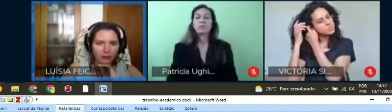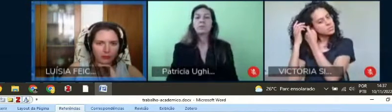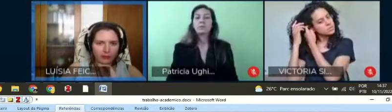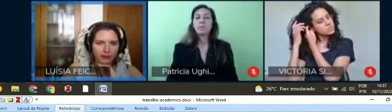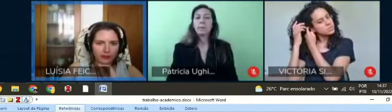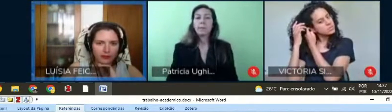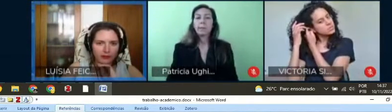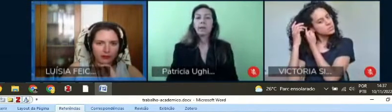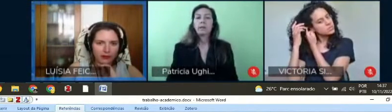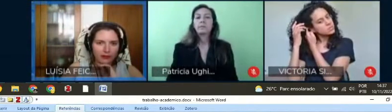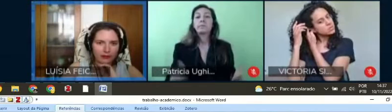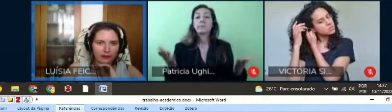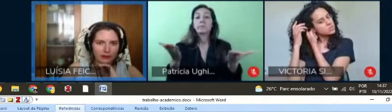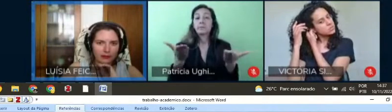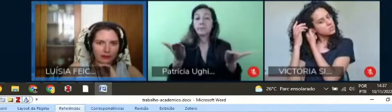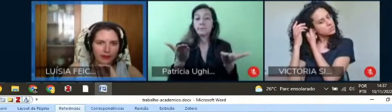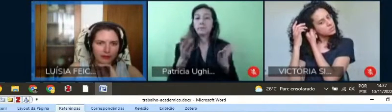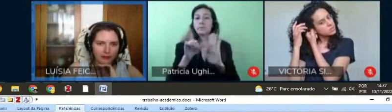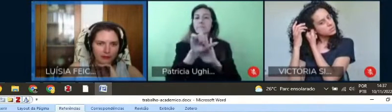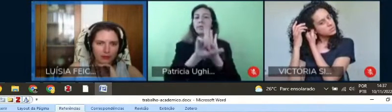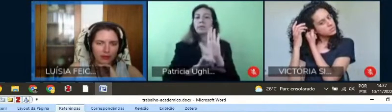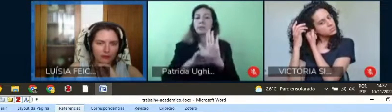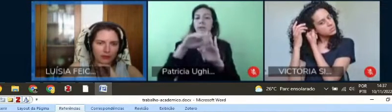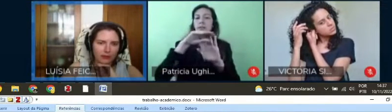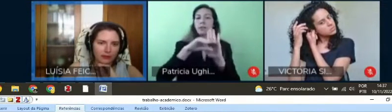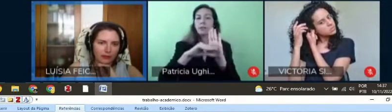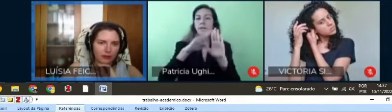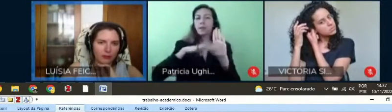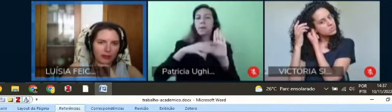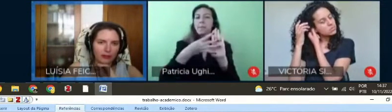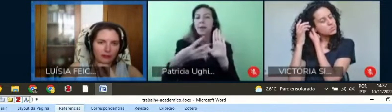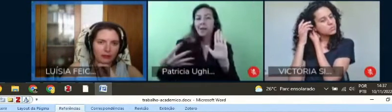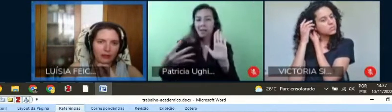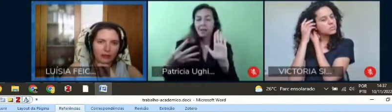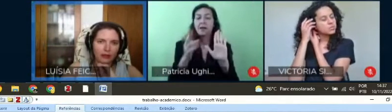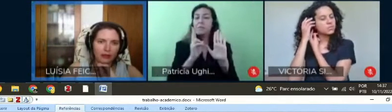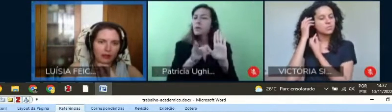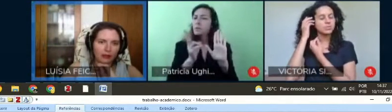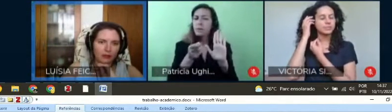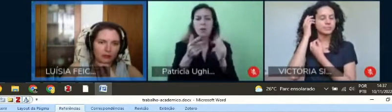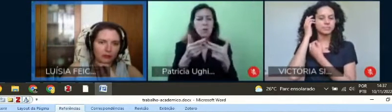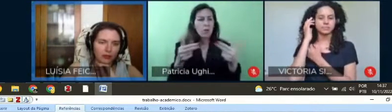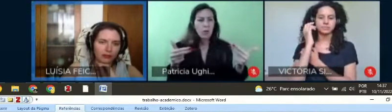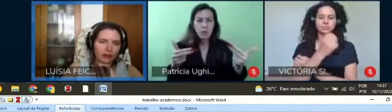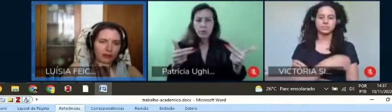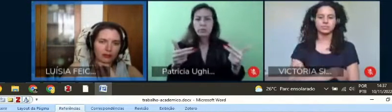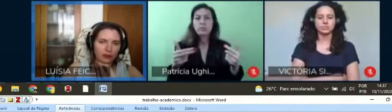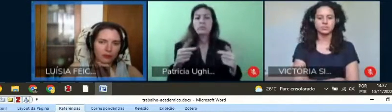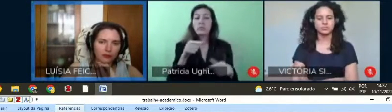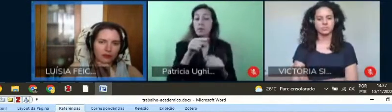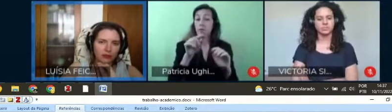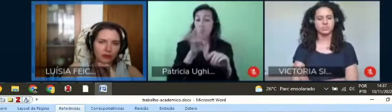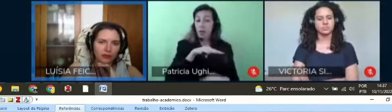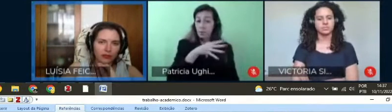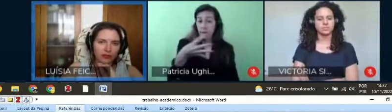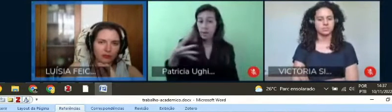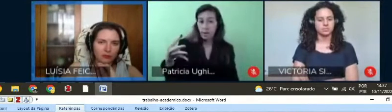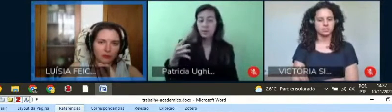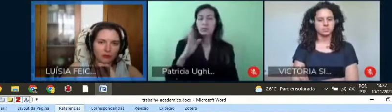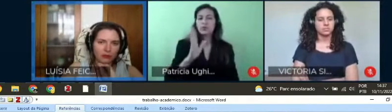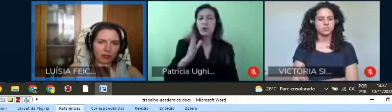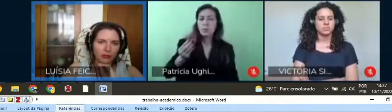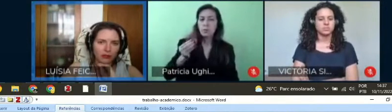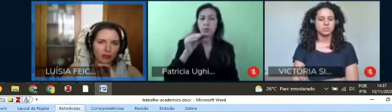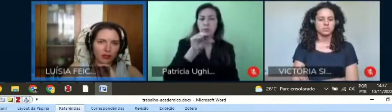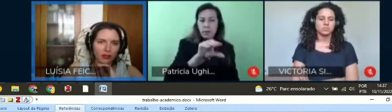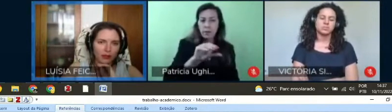e o mesmo eu vou fazer na lista de tabelas. No caso da lista de tabelas, ela aqui já foi inserida, eu só preciso agora clicar